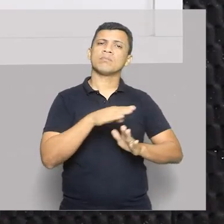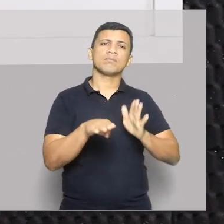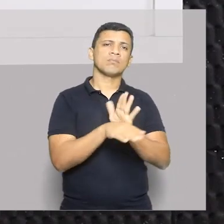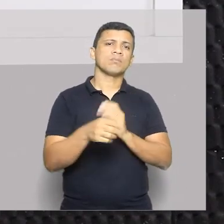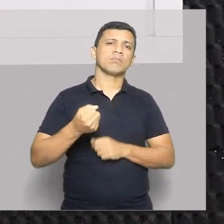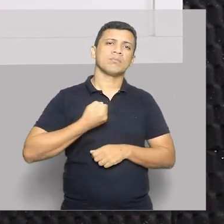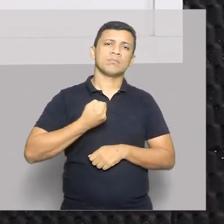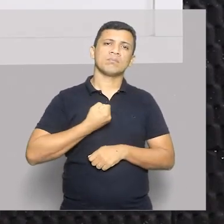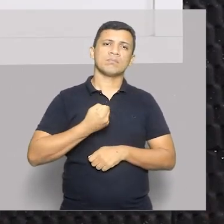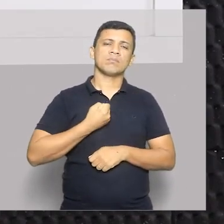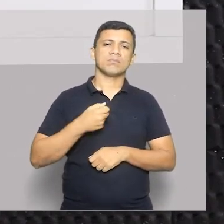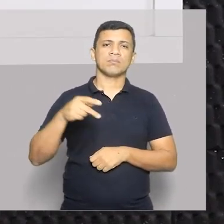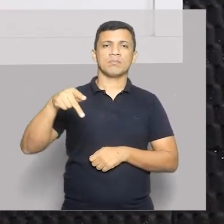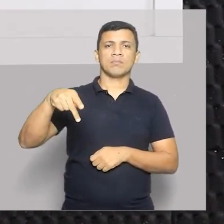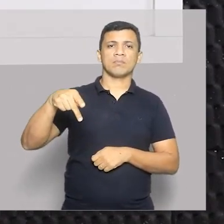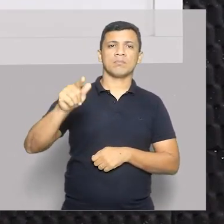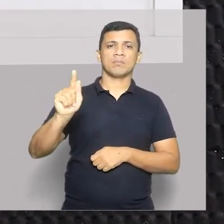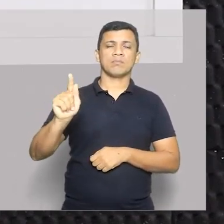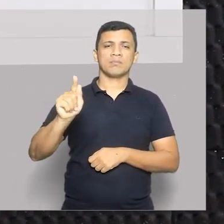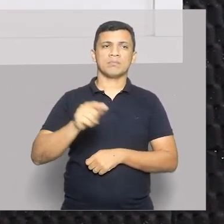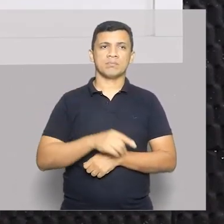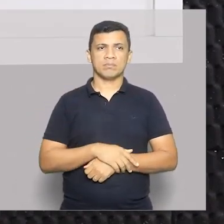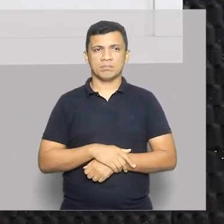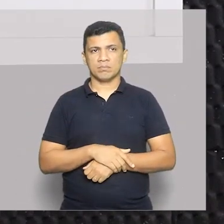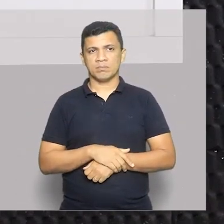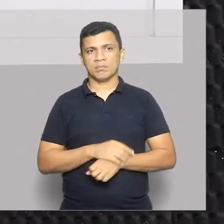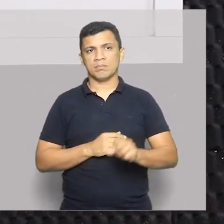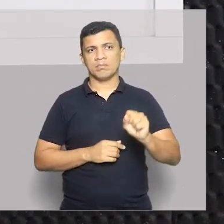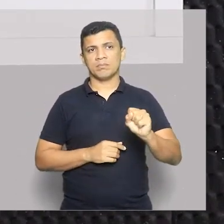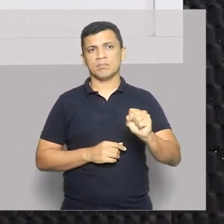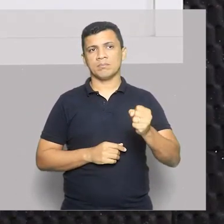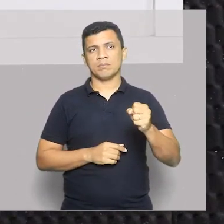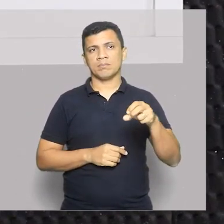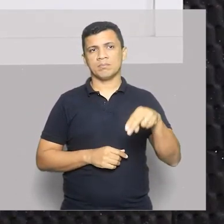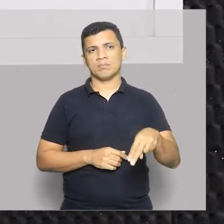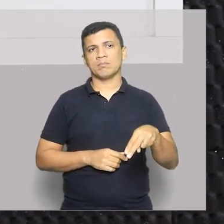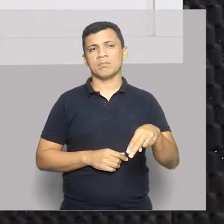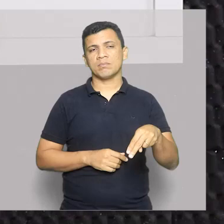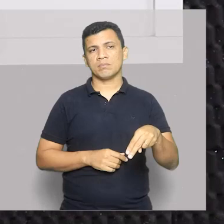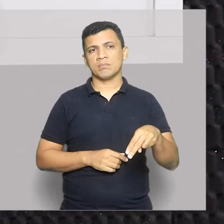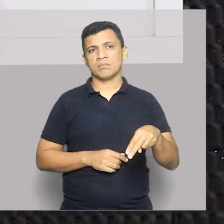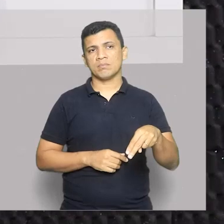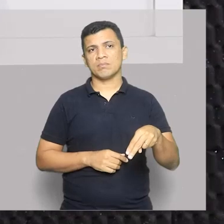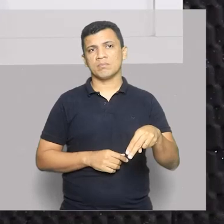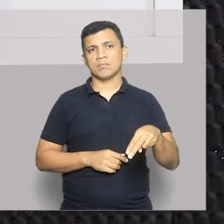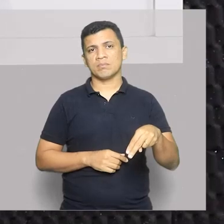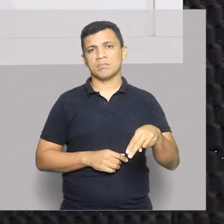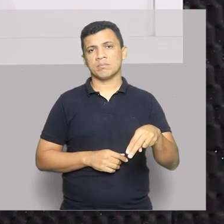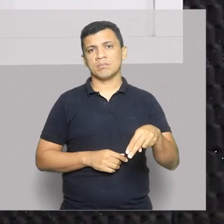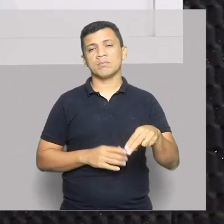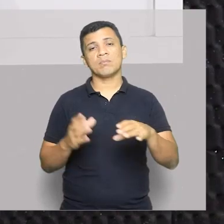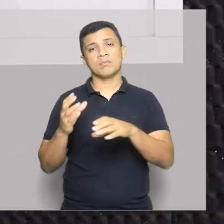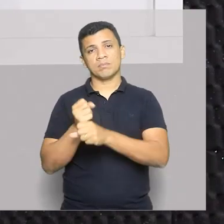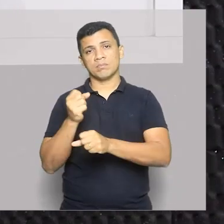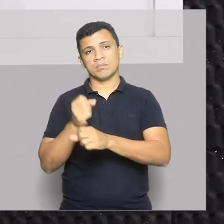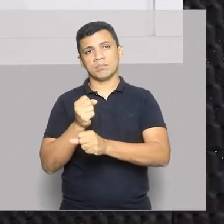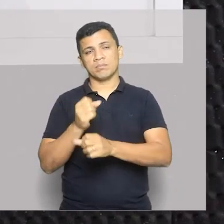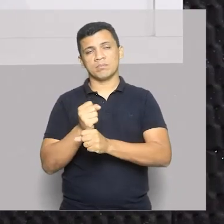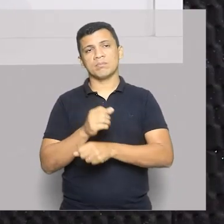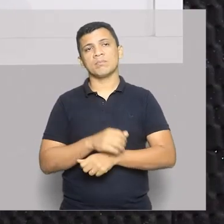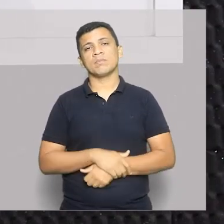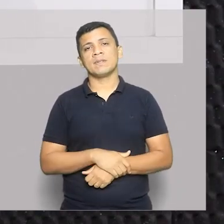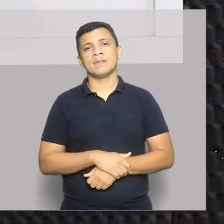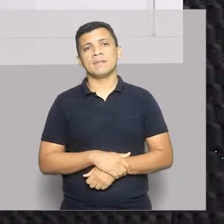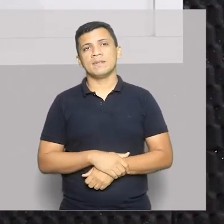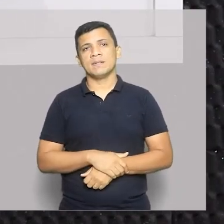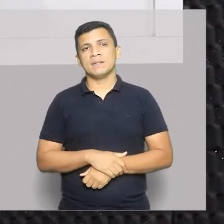de uma PG. Né? Sn é a soma dos termos. Os outros termos você conhece. Soma